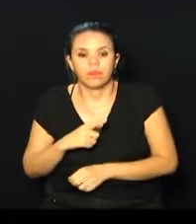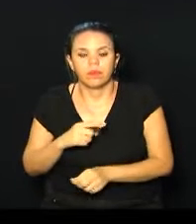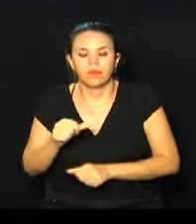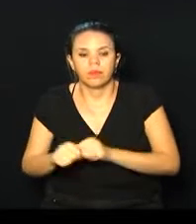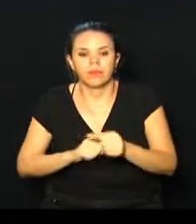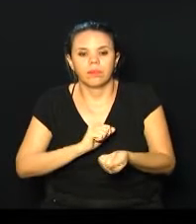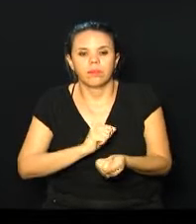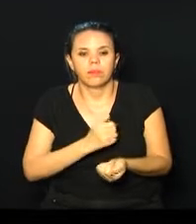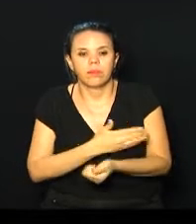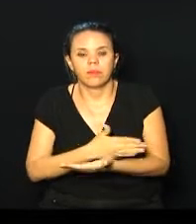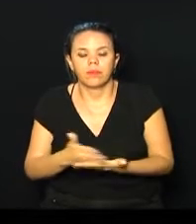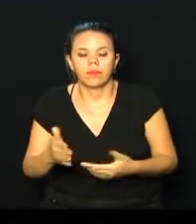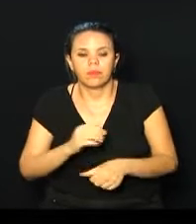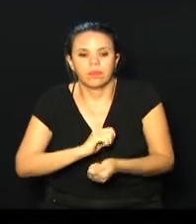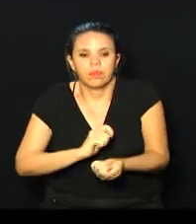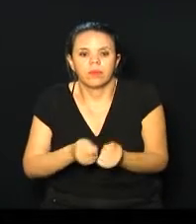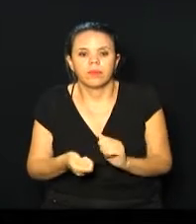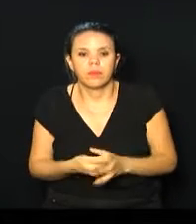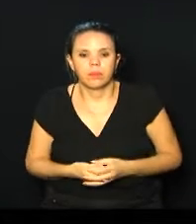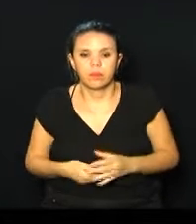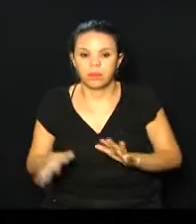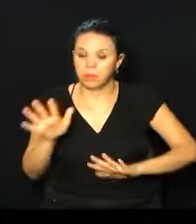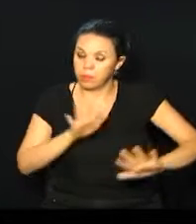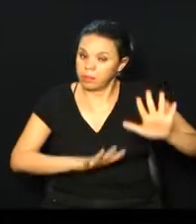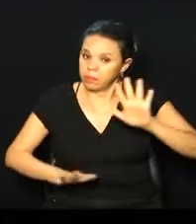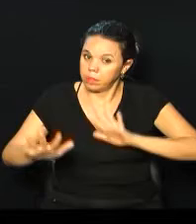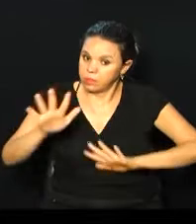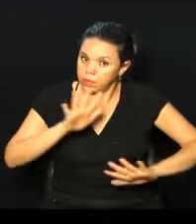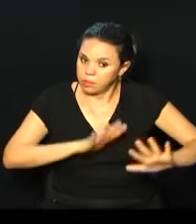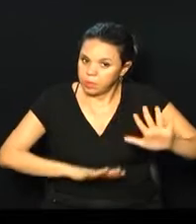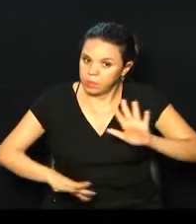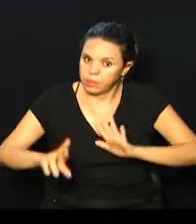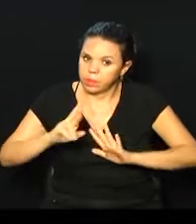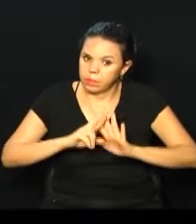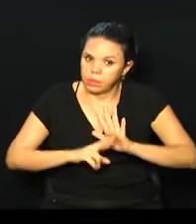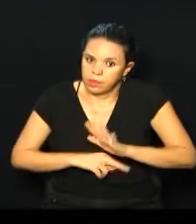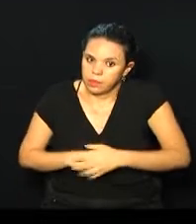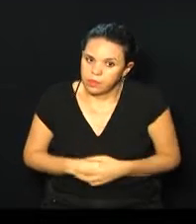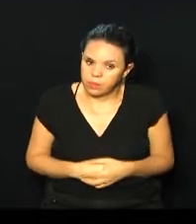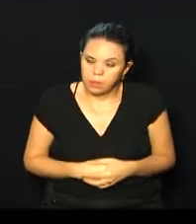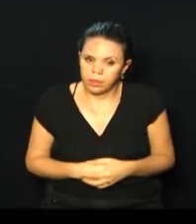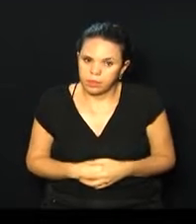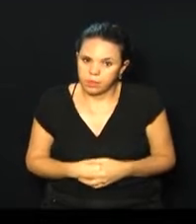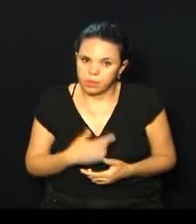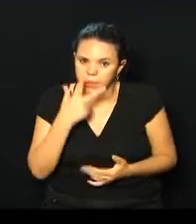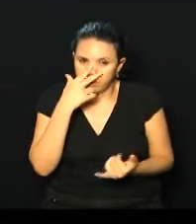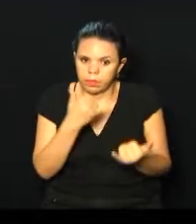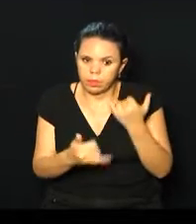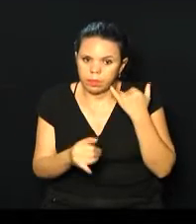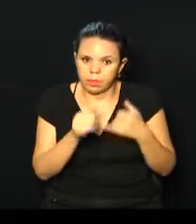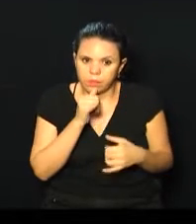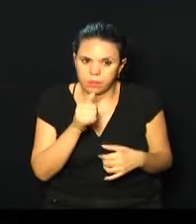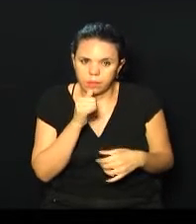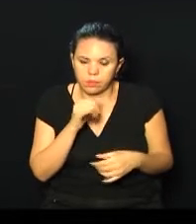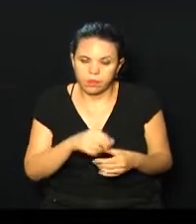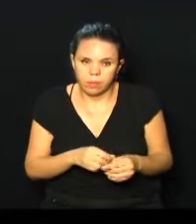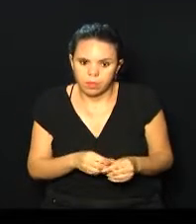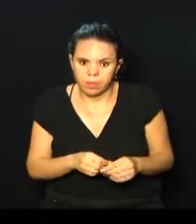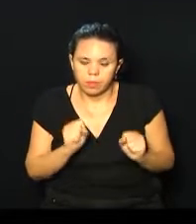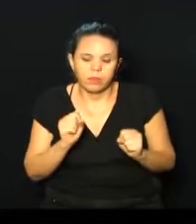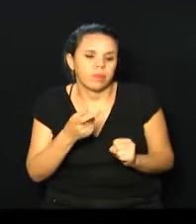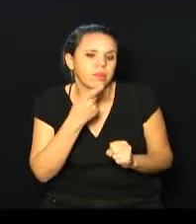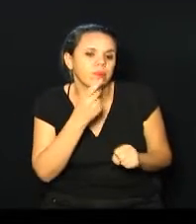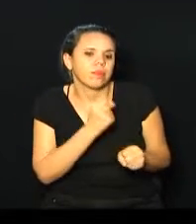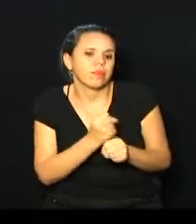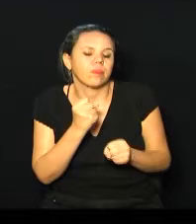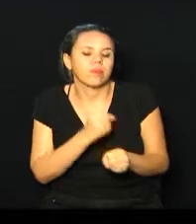quando começarmos, com muito cuidado, muito critério. É uma semelhança que a gente pode fazer com as